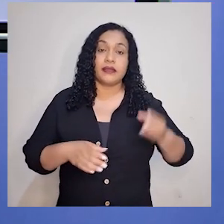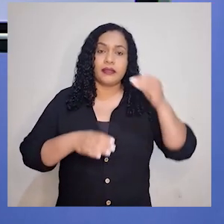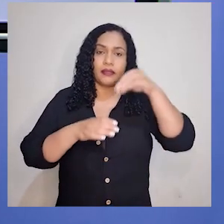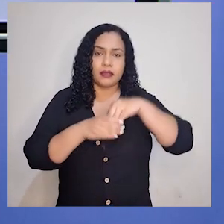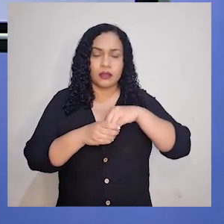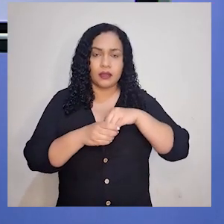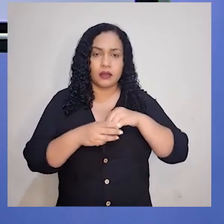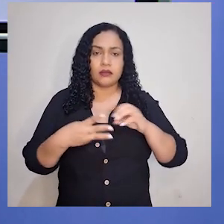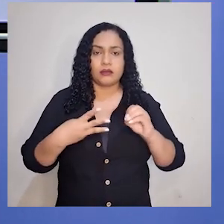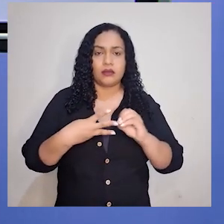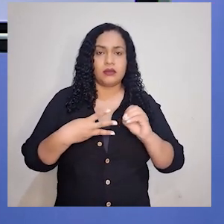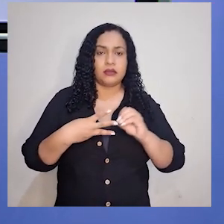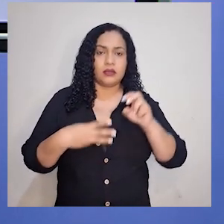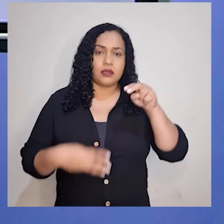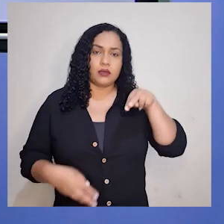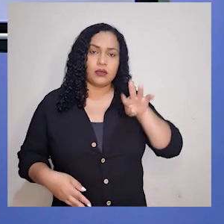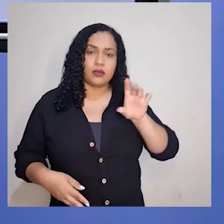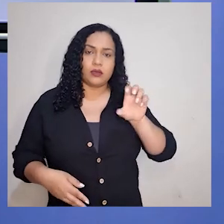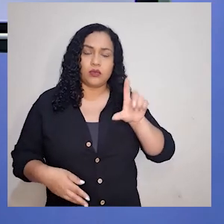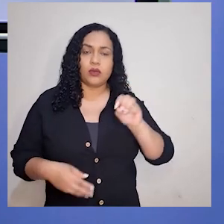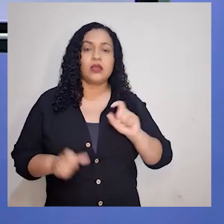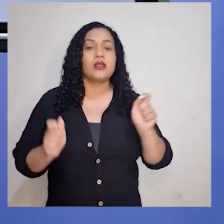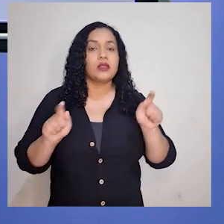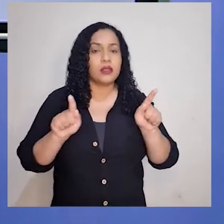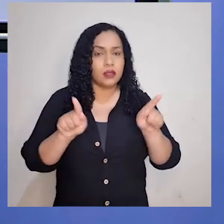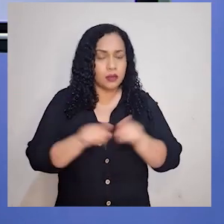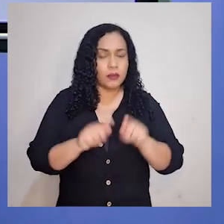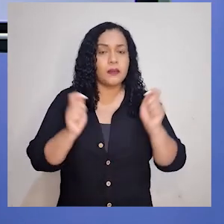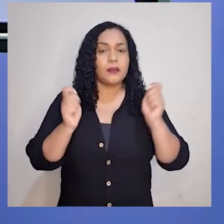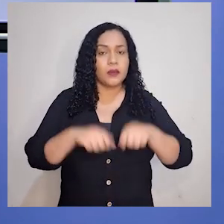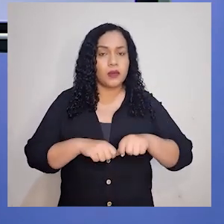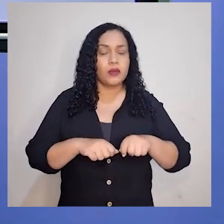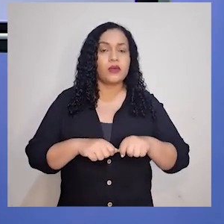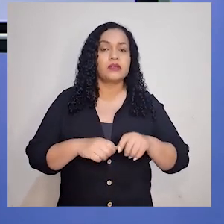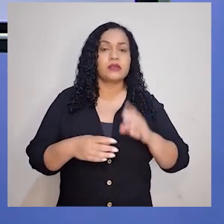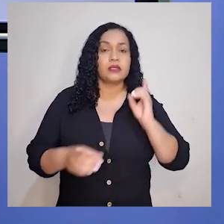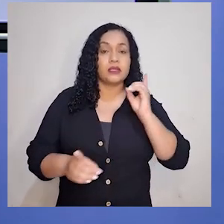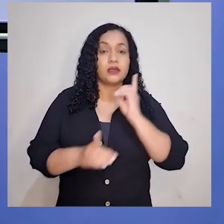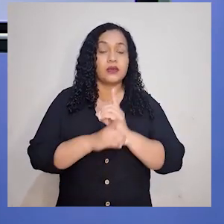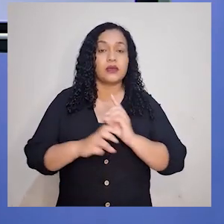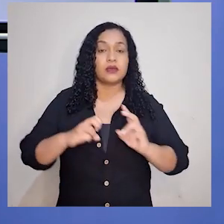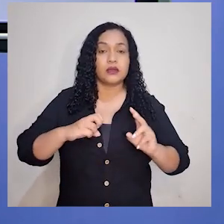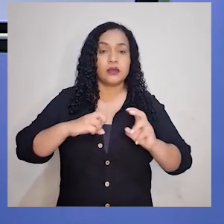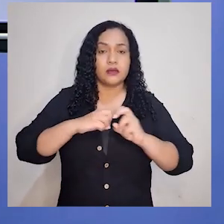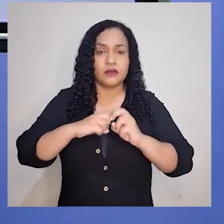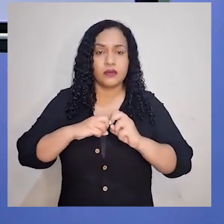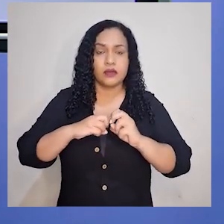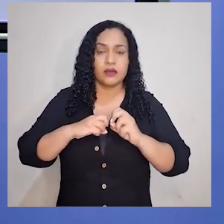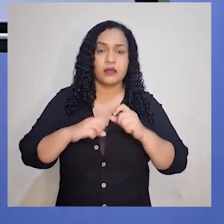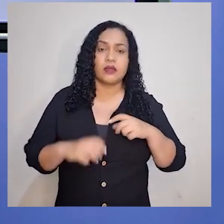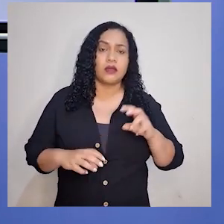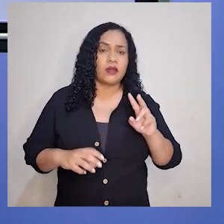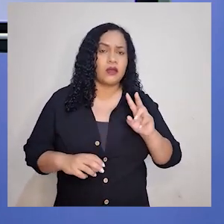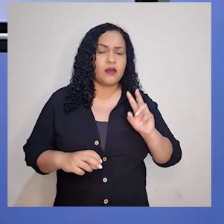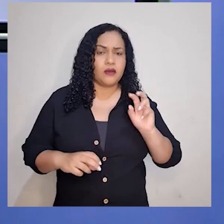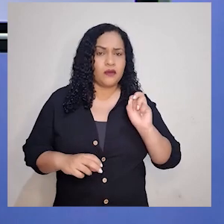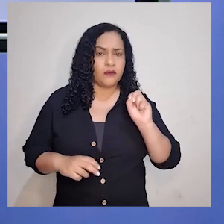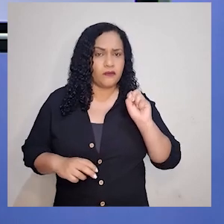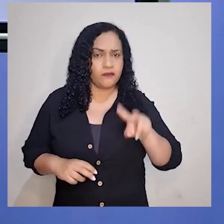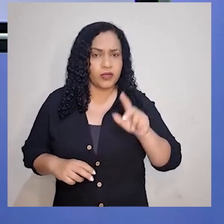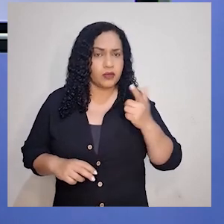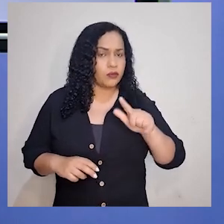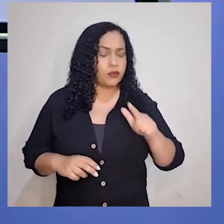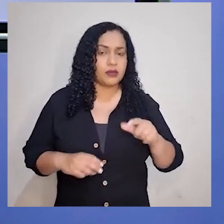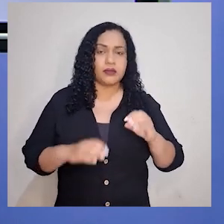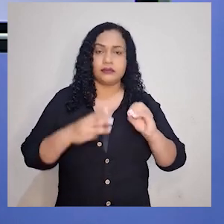DNA é encontrado dentro do núcleo. E também pode ser encontrado nos vírus. Vamos relembrar que vírus não têm célula, eles precisam invadir a célula